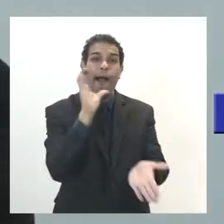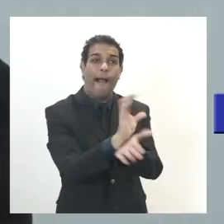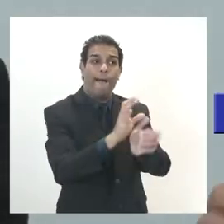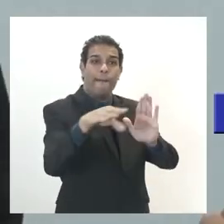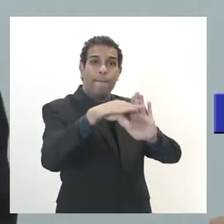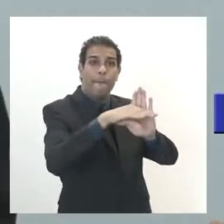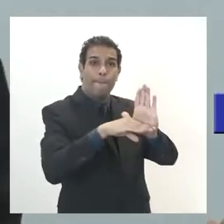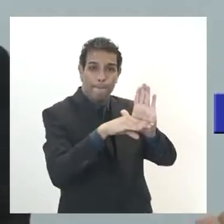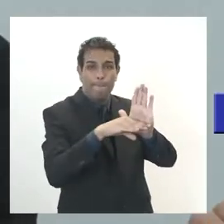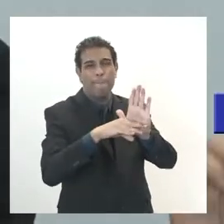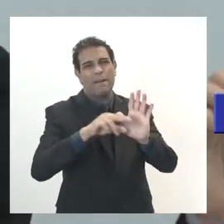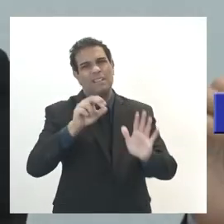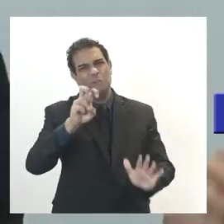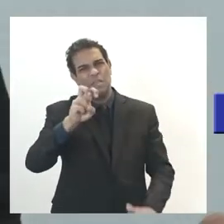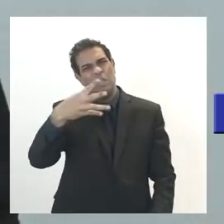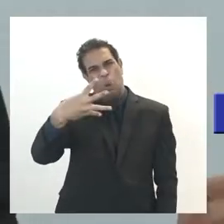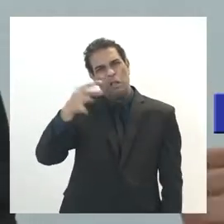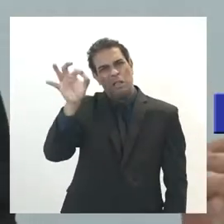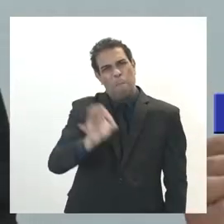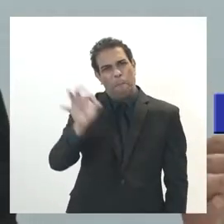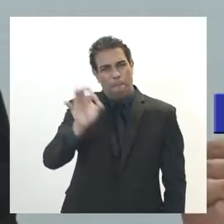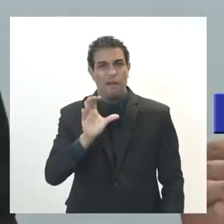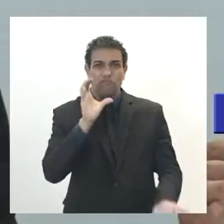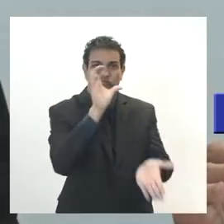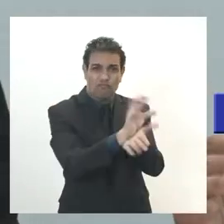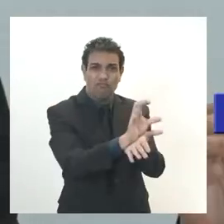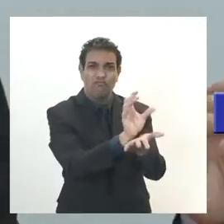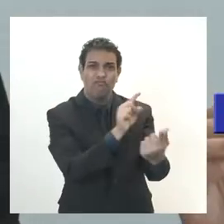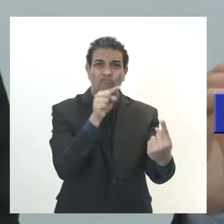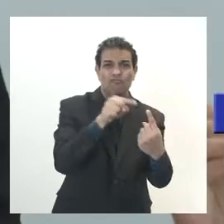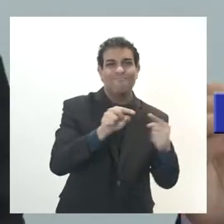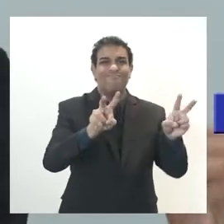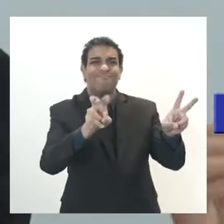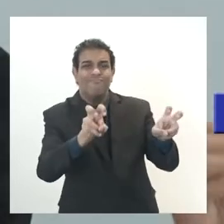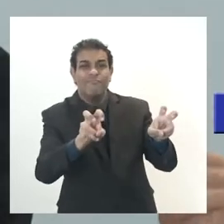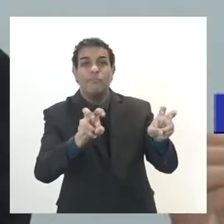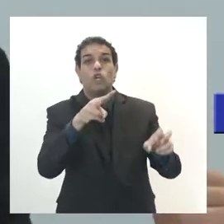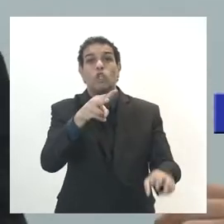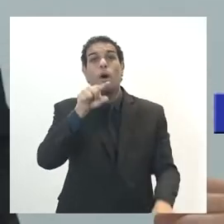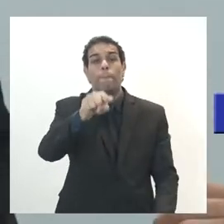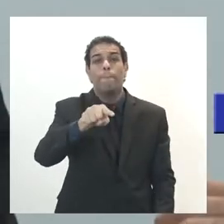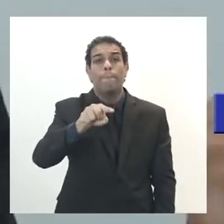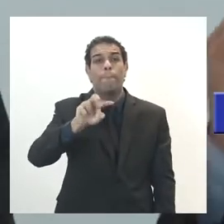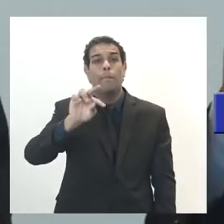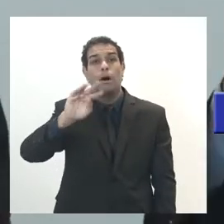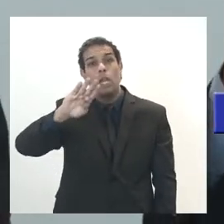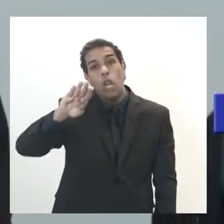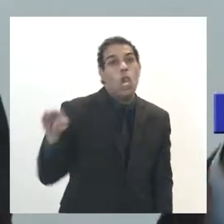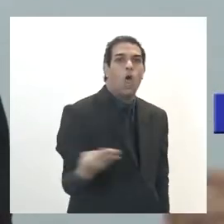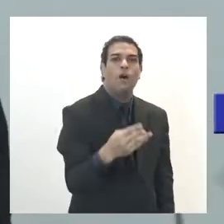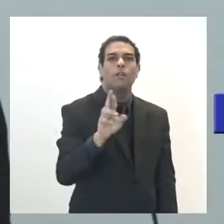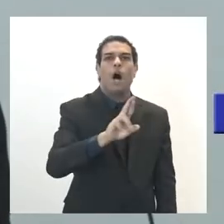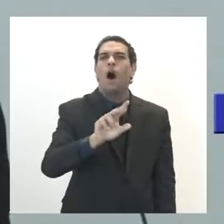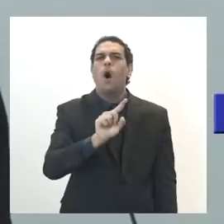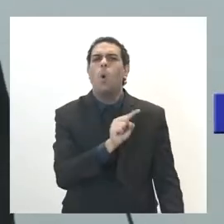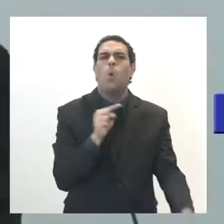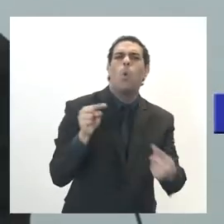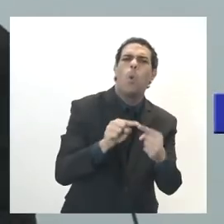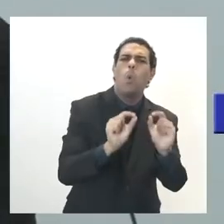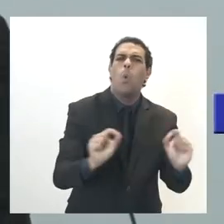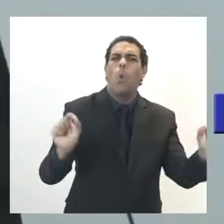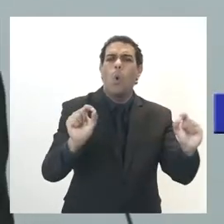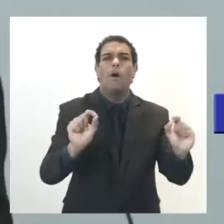programado 54 por cento eu queria que se refere mais ou menos a: 2 trilhões de viagem dizem